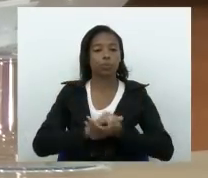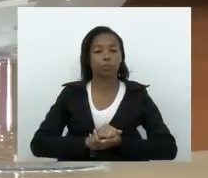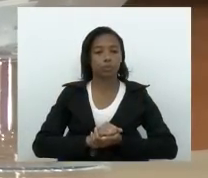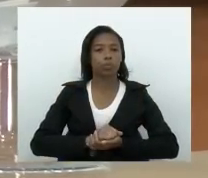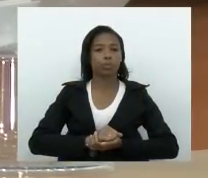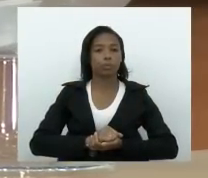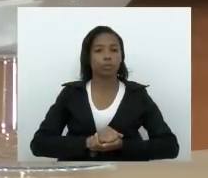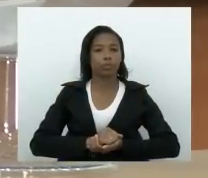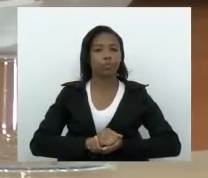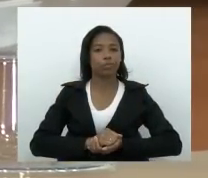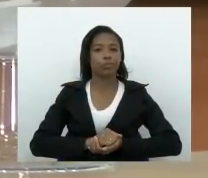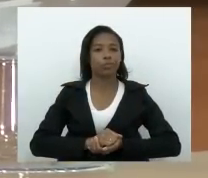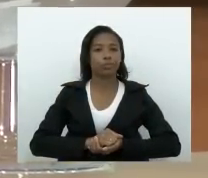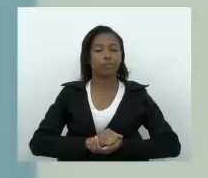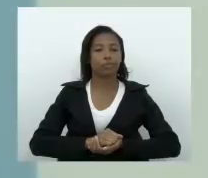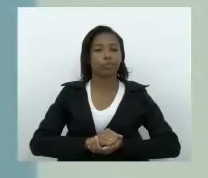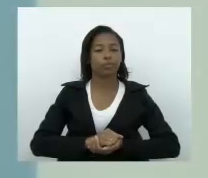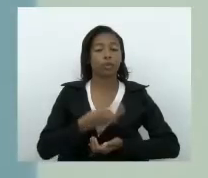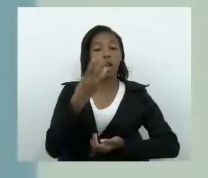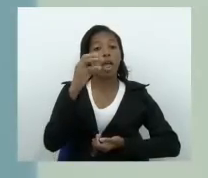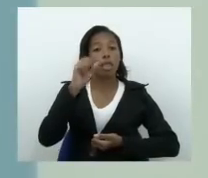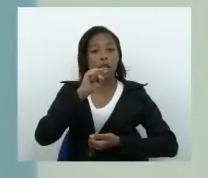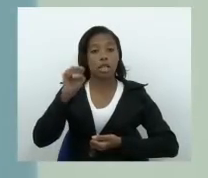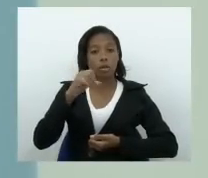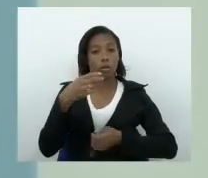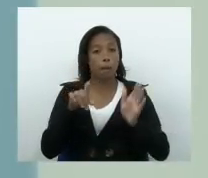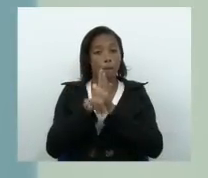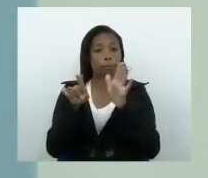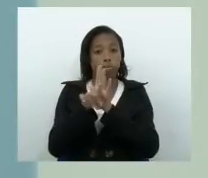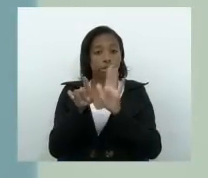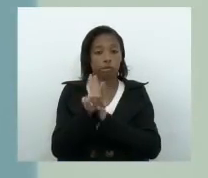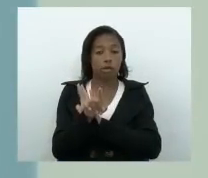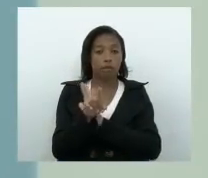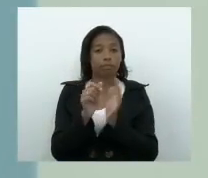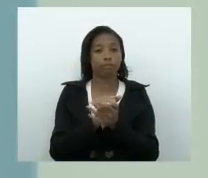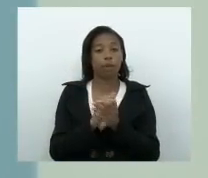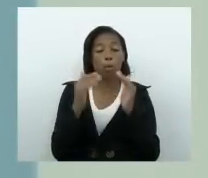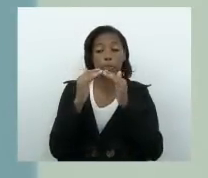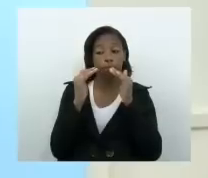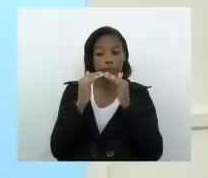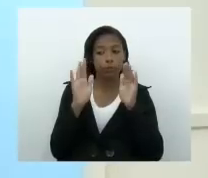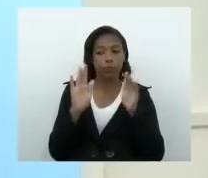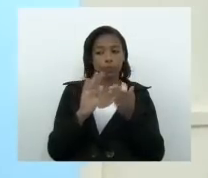Candidato Guti, PSB. 30 segundos para a sua pergunta, Roberto, por favor.